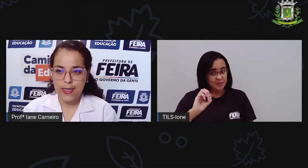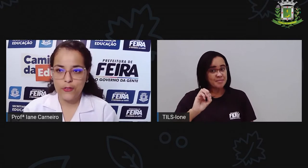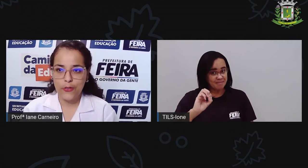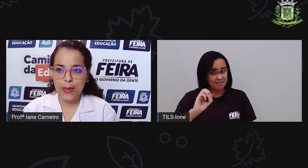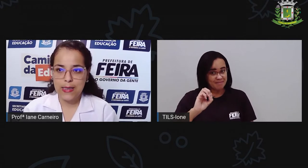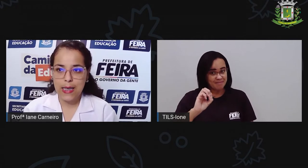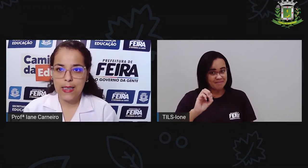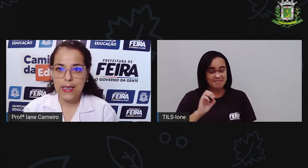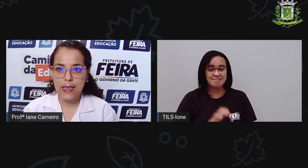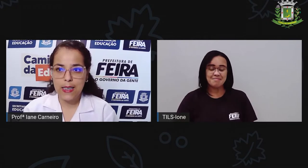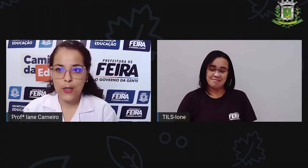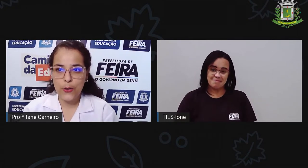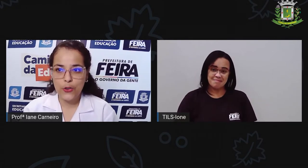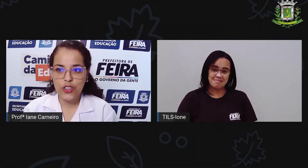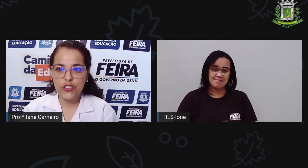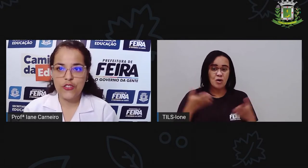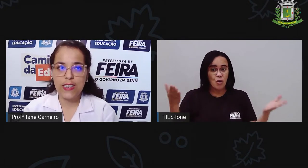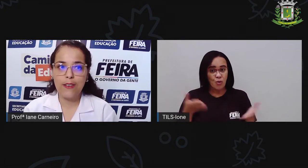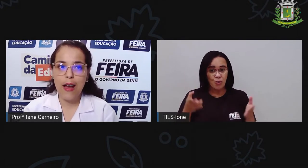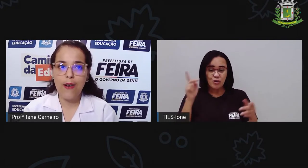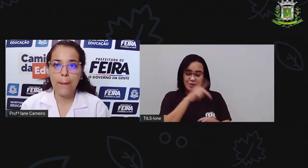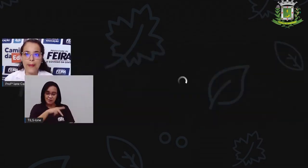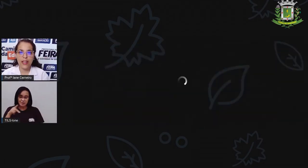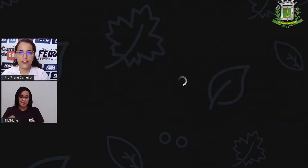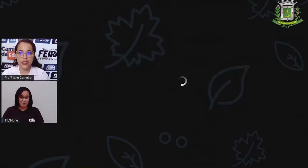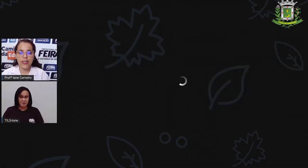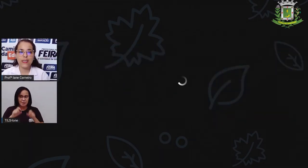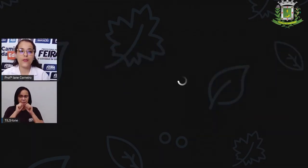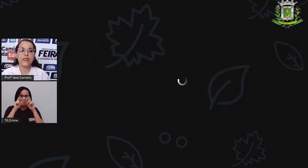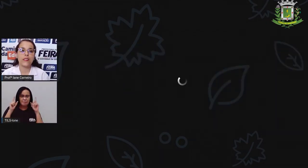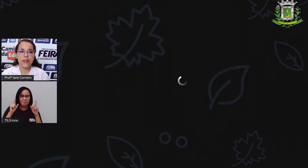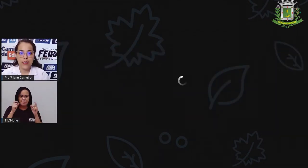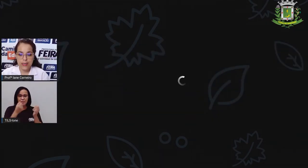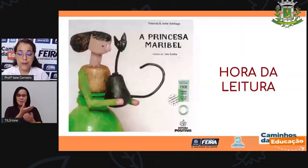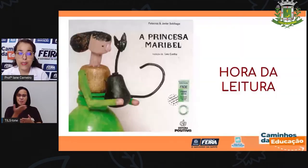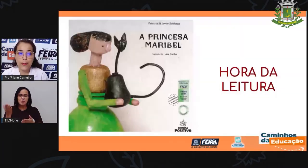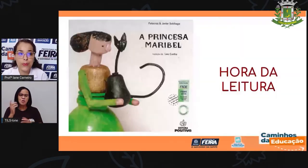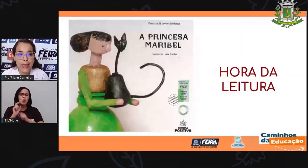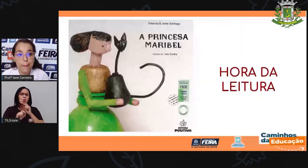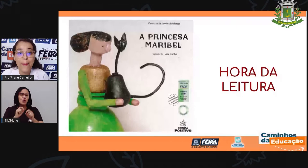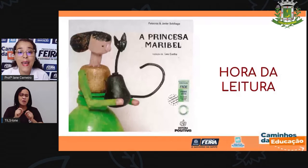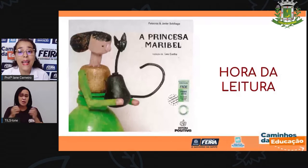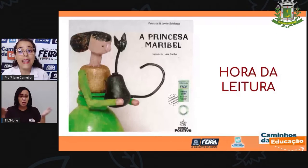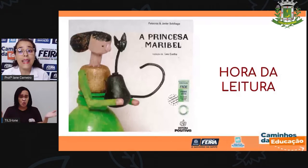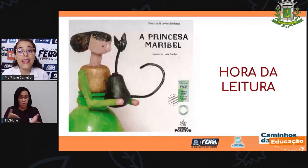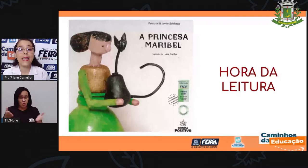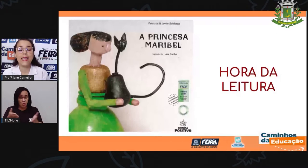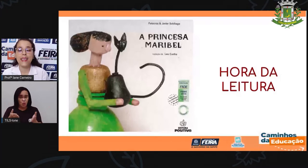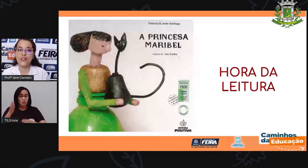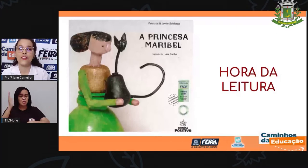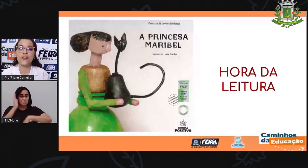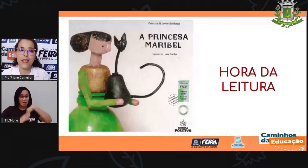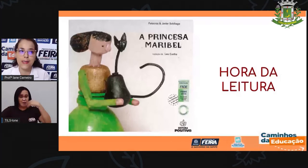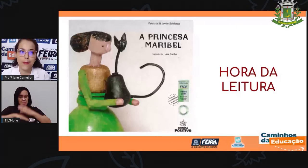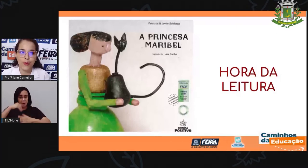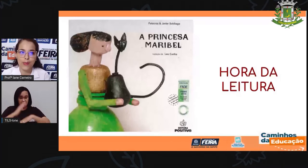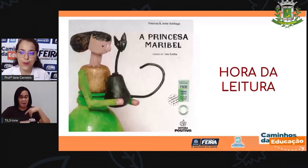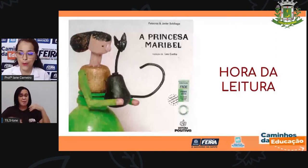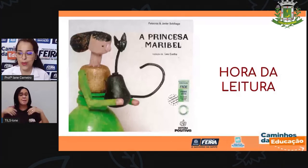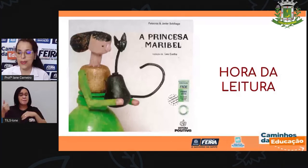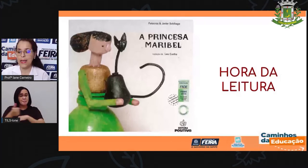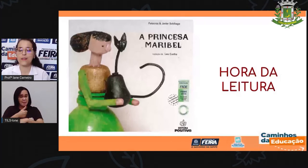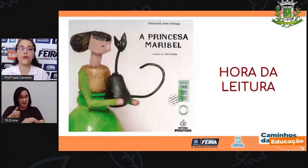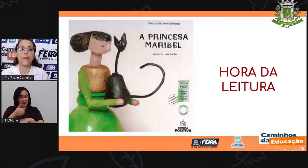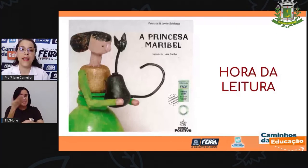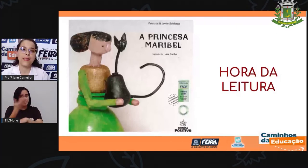né, deixa eu passar aqui, que hoje a gente vai ter uma aula prática, né? Então você, se você puder, pega aí daquele kit que você recebeu na